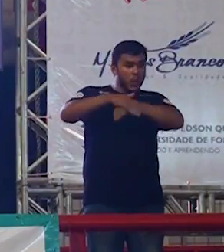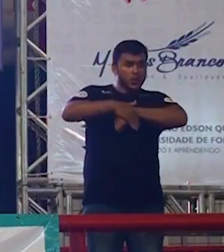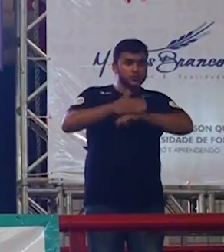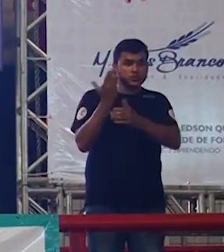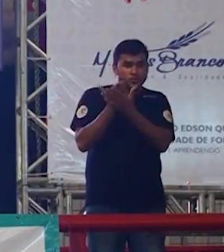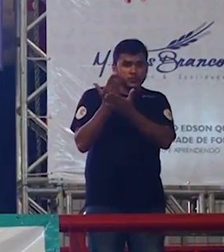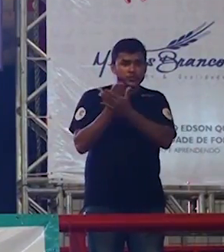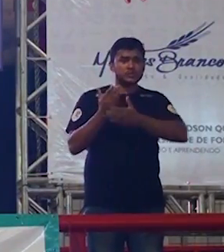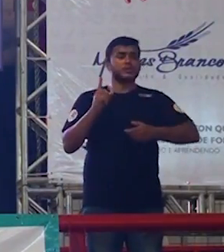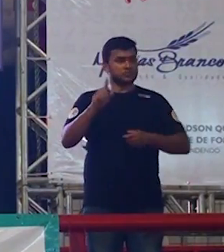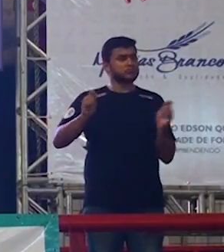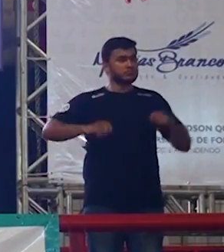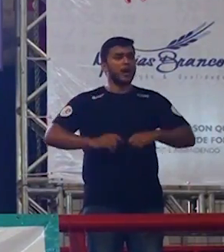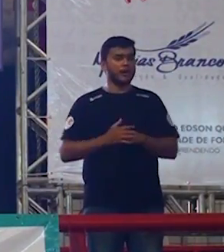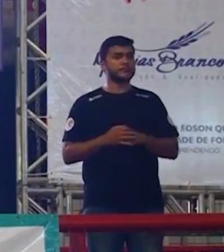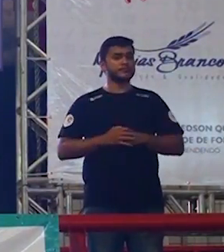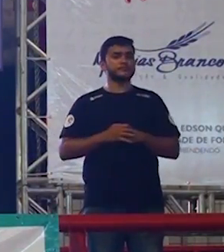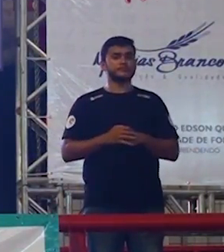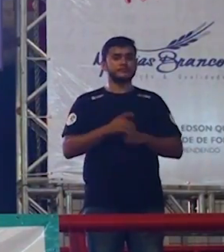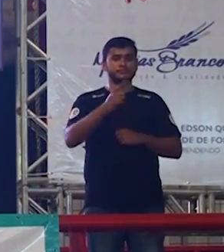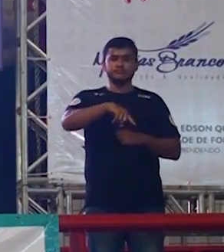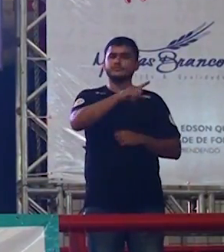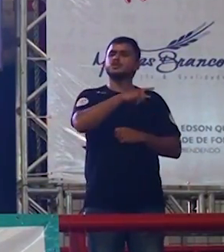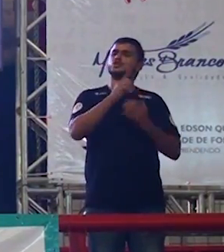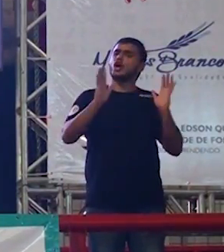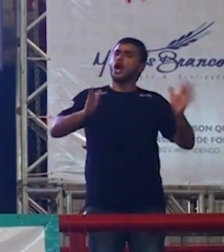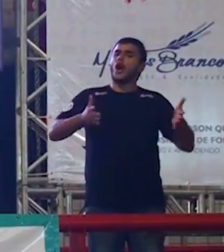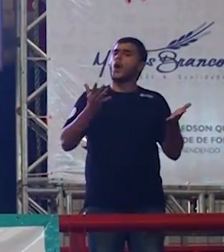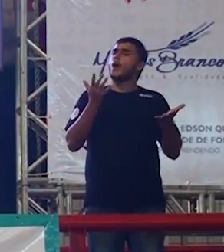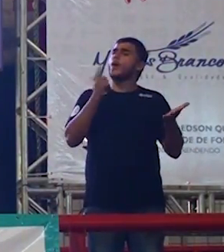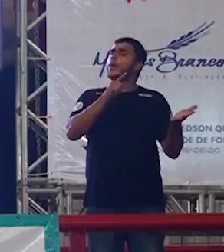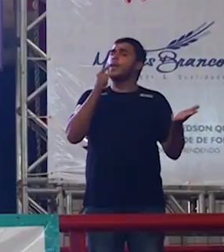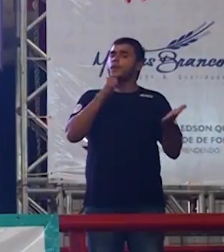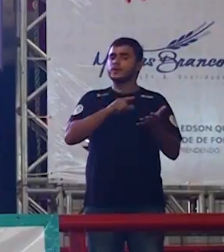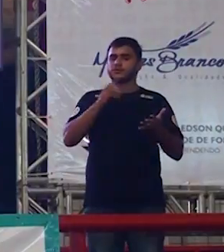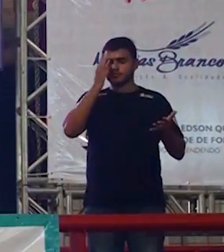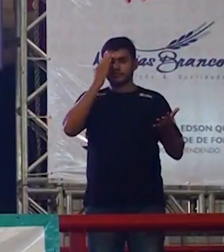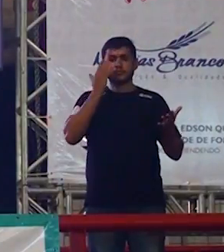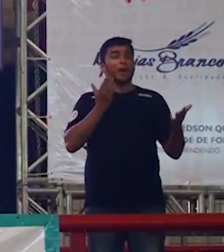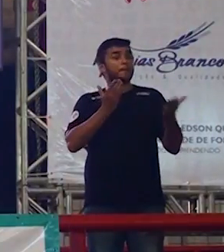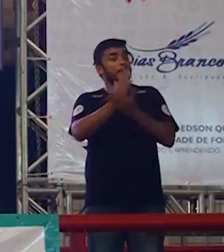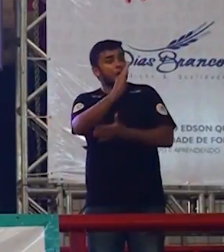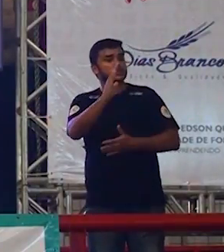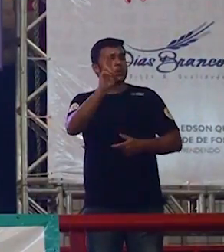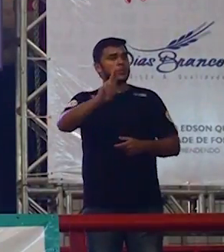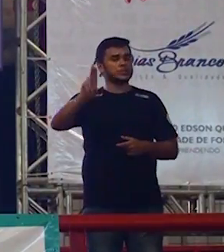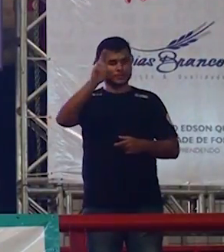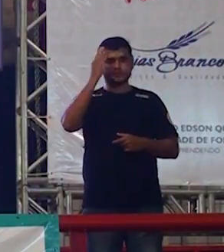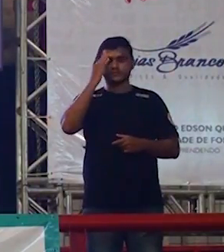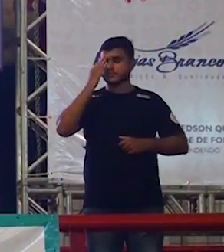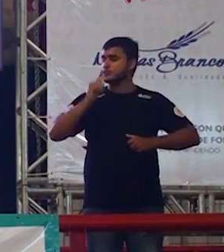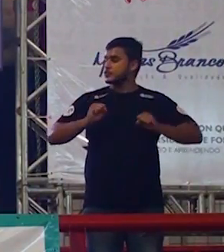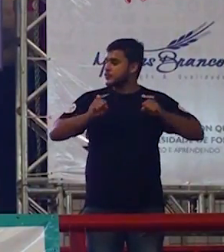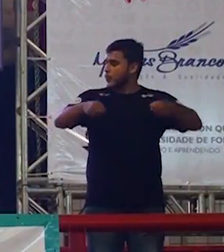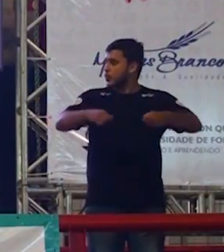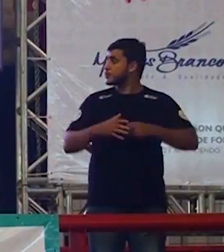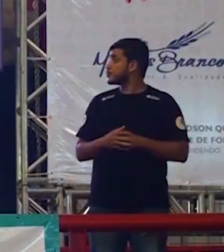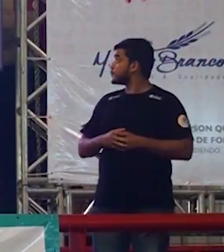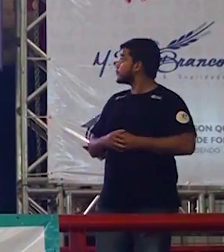é possível, muitos já fizeram isso e muitos estão já na universidade por terem feito